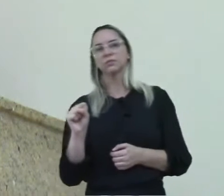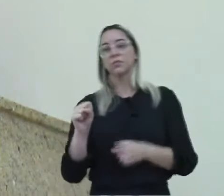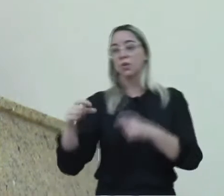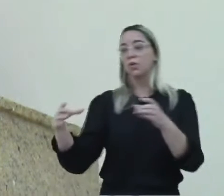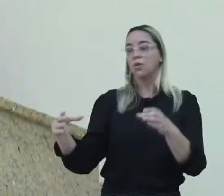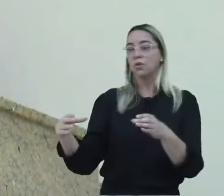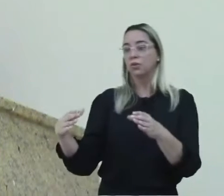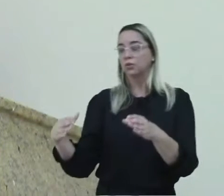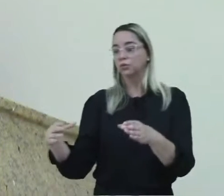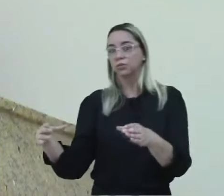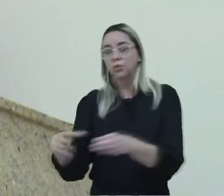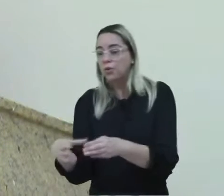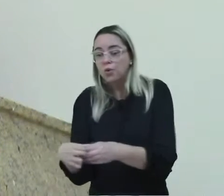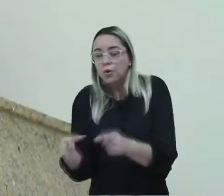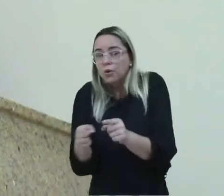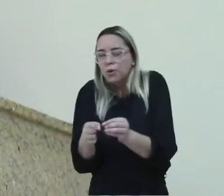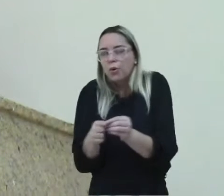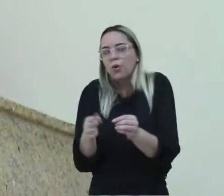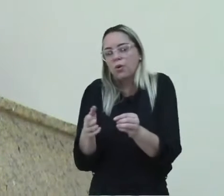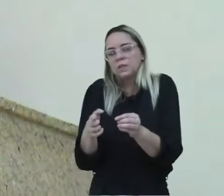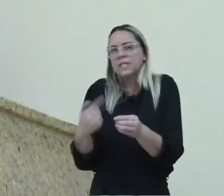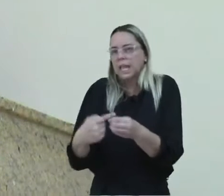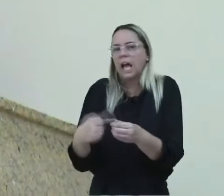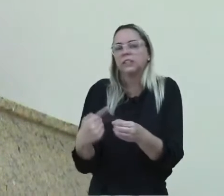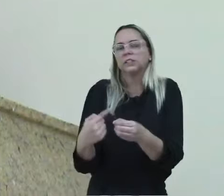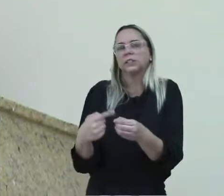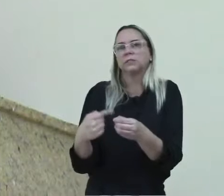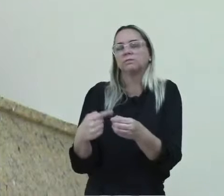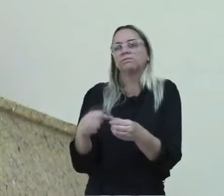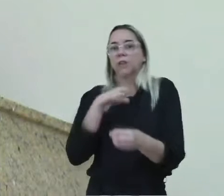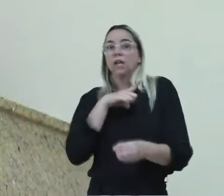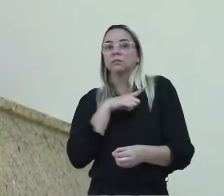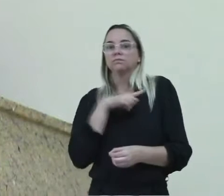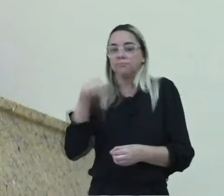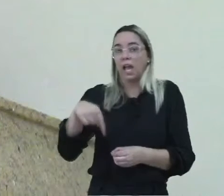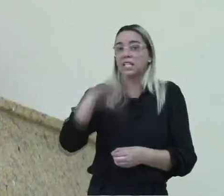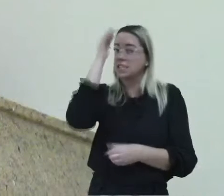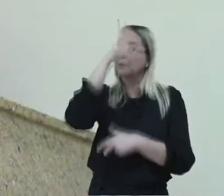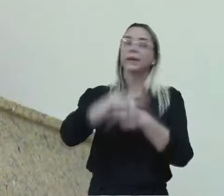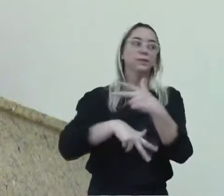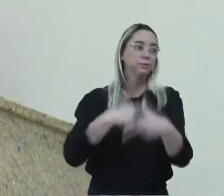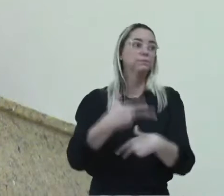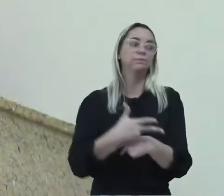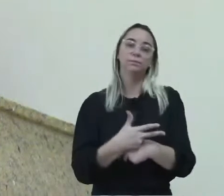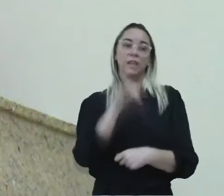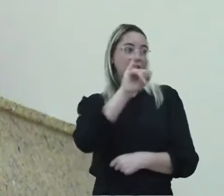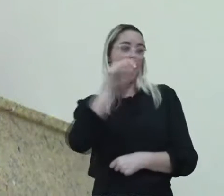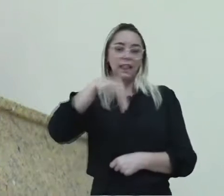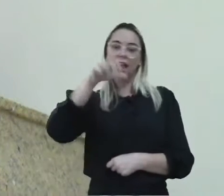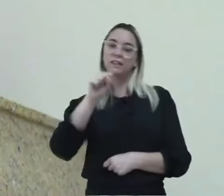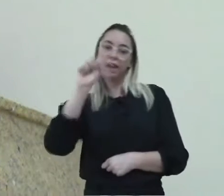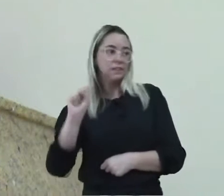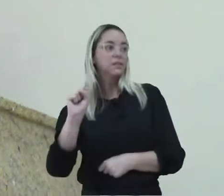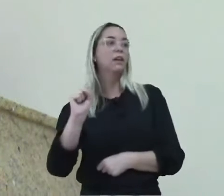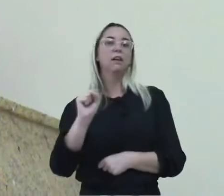municípios menores, como, e principalmente essas mais recentes, como a de São Bento, né, a agência do INSS de São Bento,